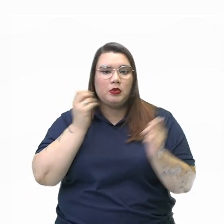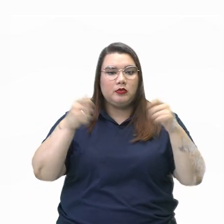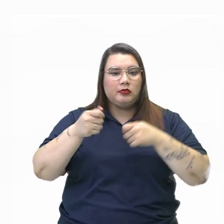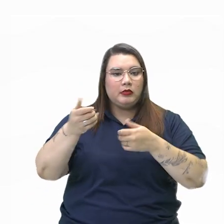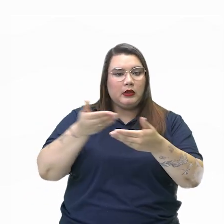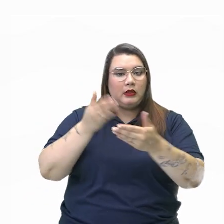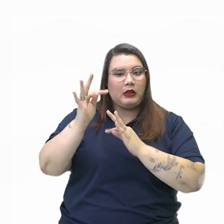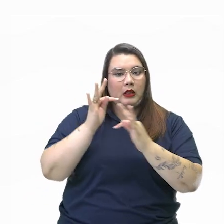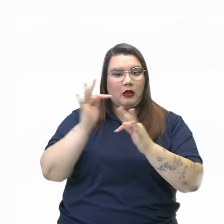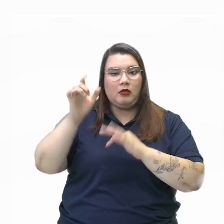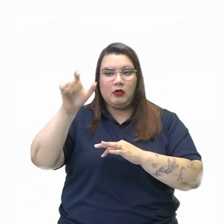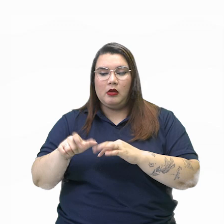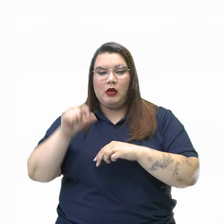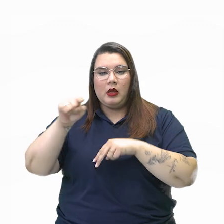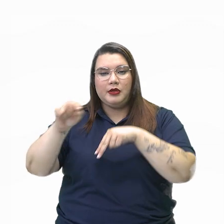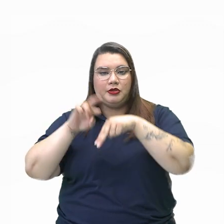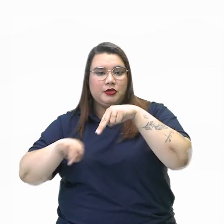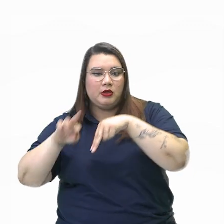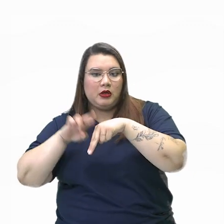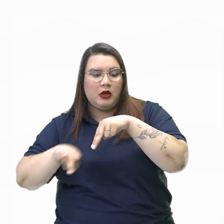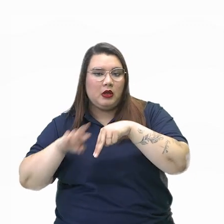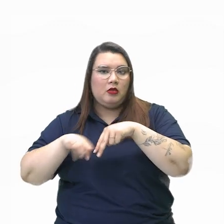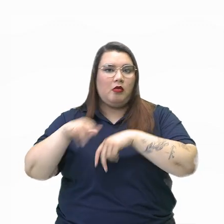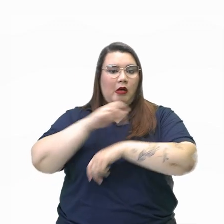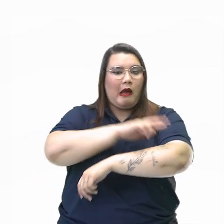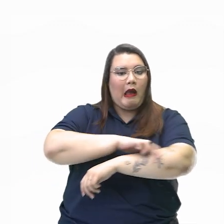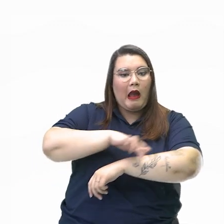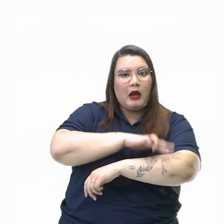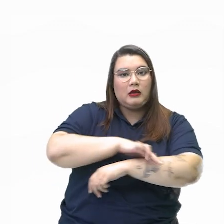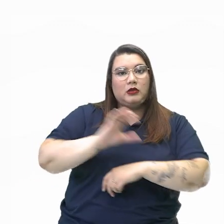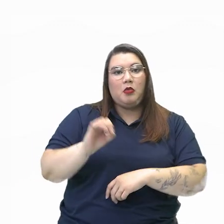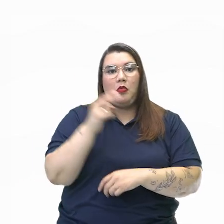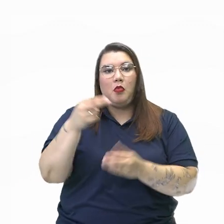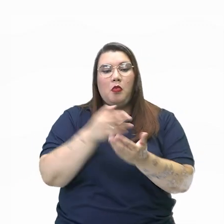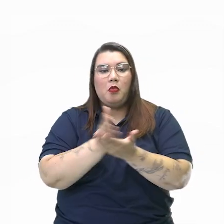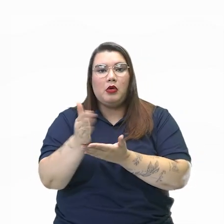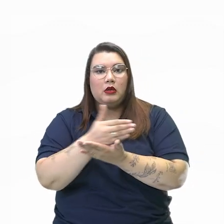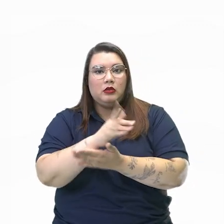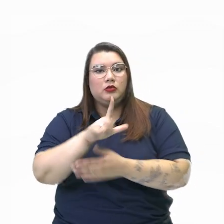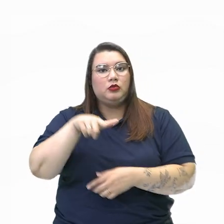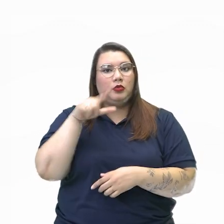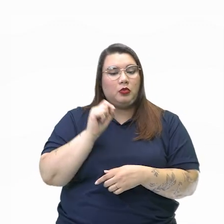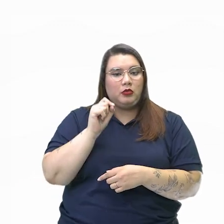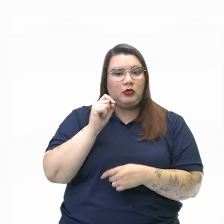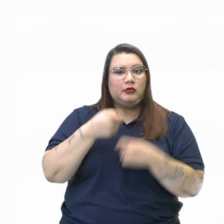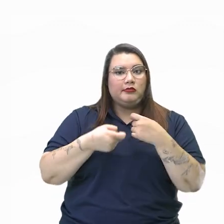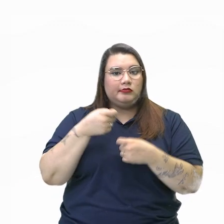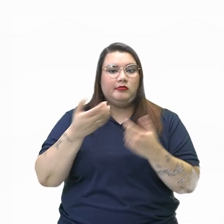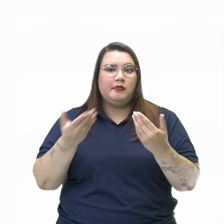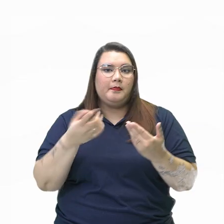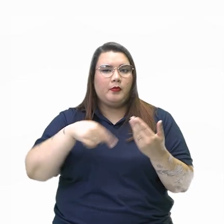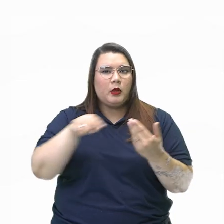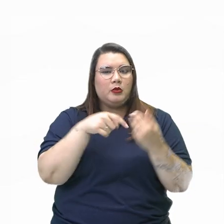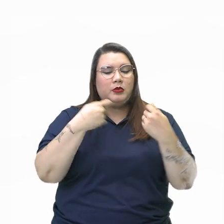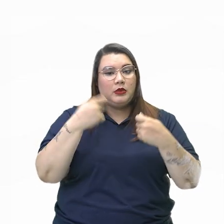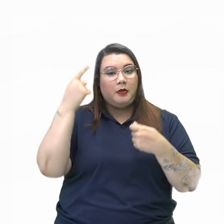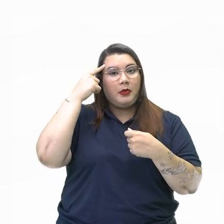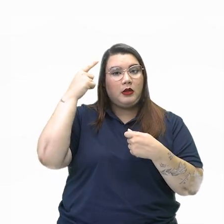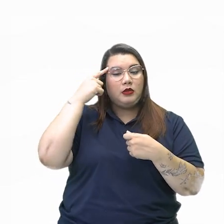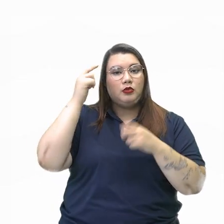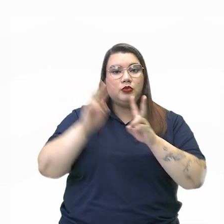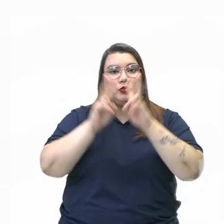de atletas com base no gênero, raça ou orientação sexual. E aí eu já peço para vocês pensarem aqui comigo sobre essa questão